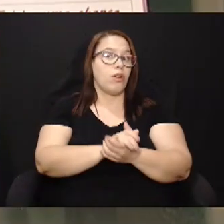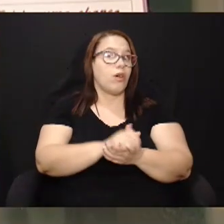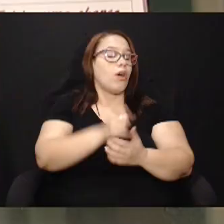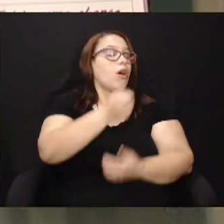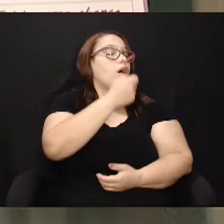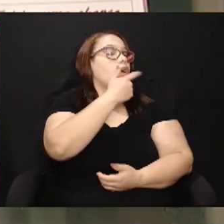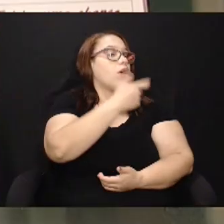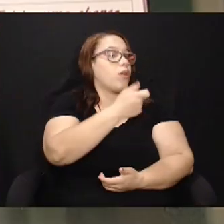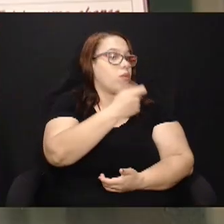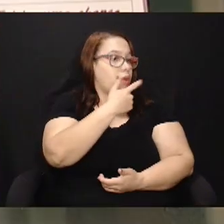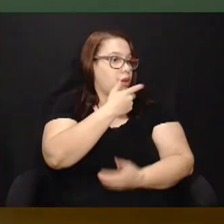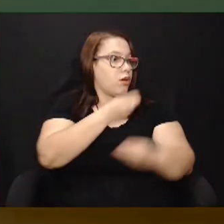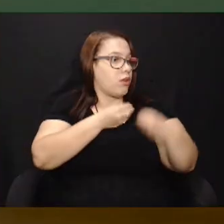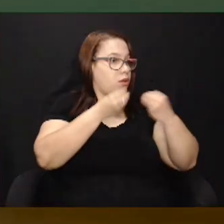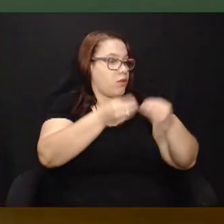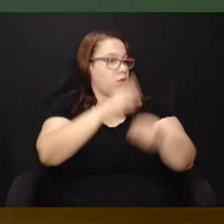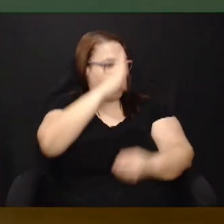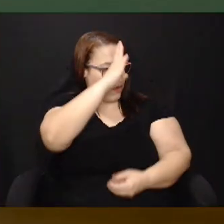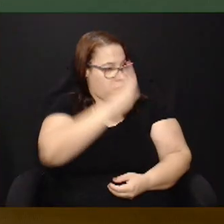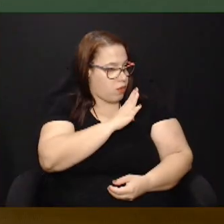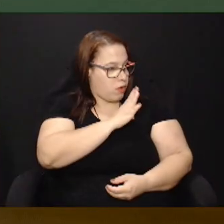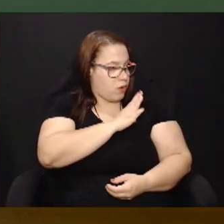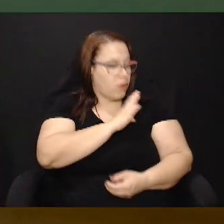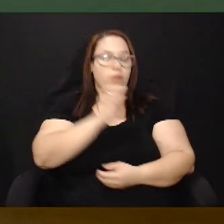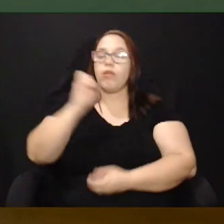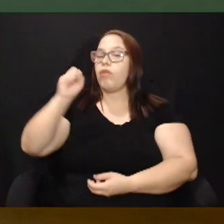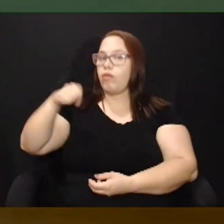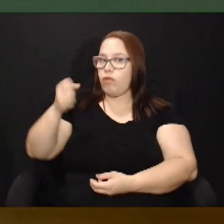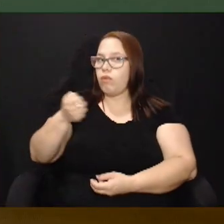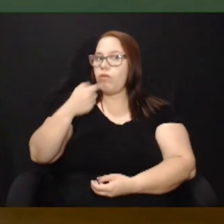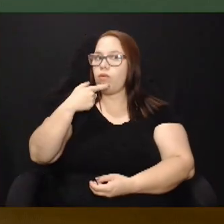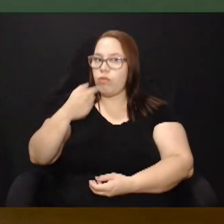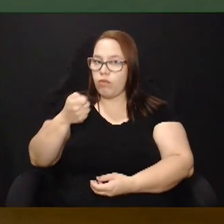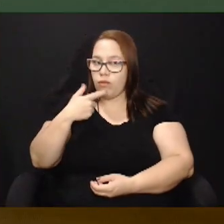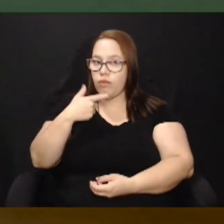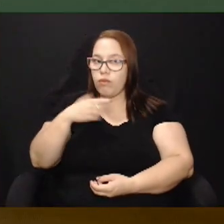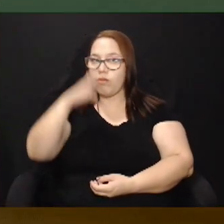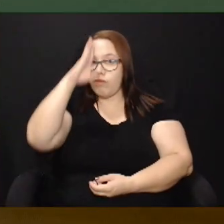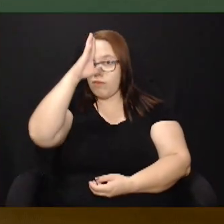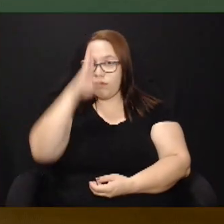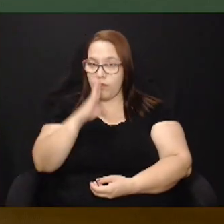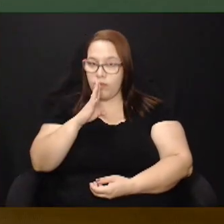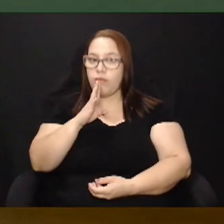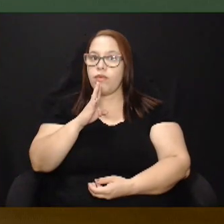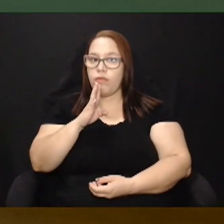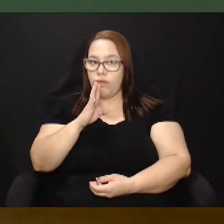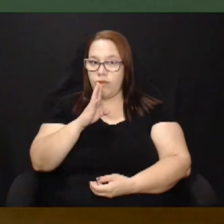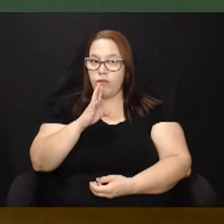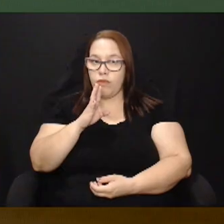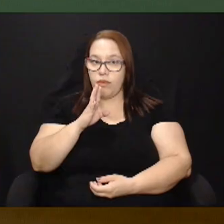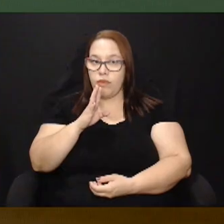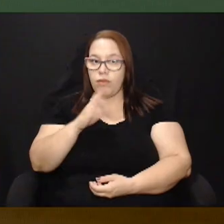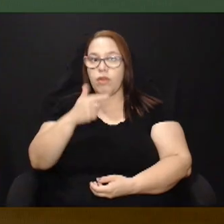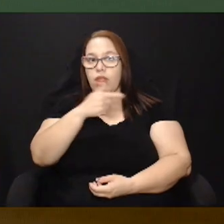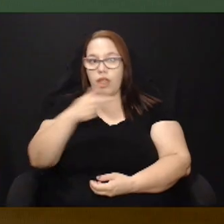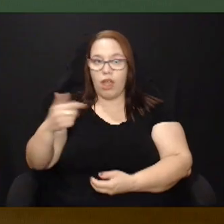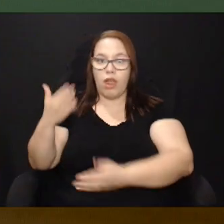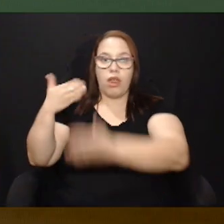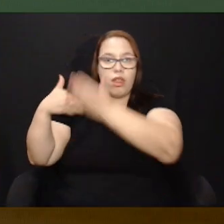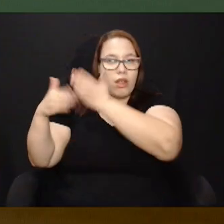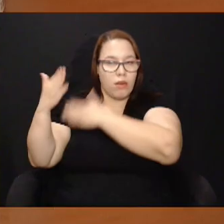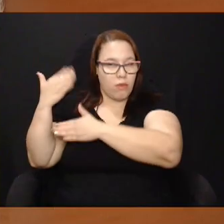ela é ofertada gratuitamente? Sim, essa medicação é ofertada gratuitamente. Até a semana passada,